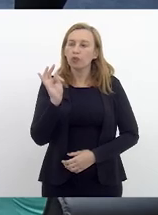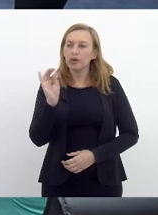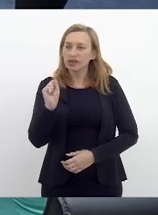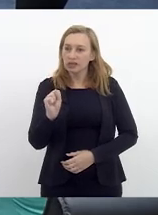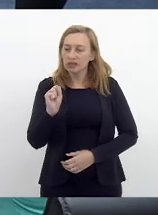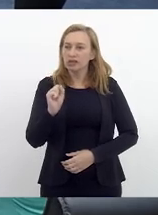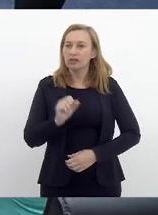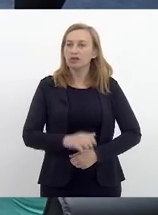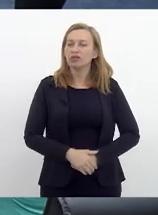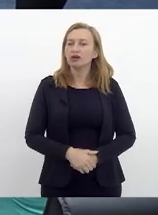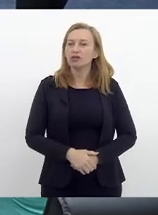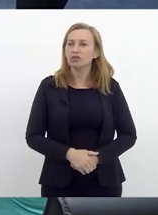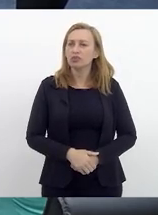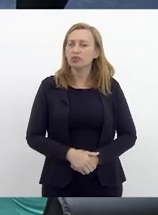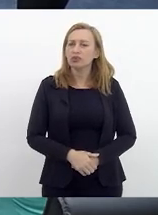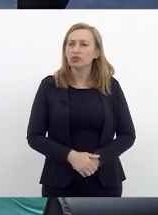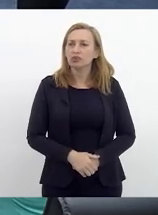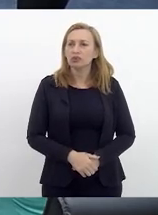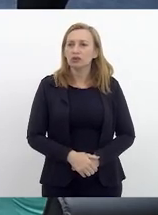Deputado Rubens Montempo.